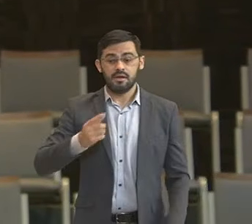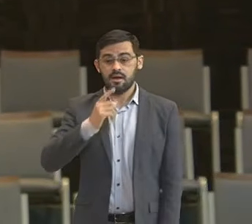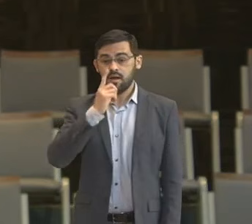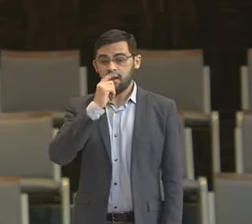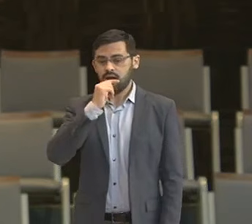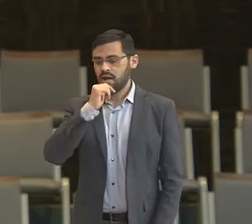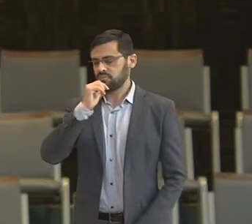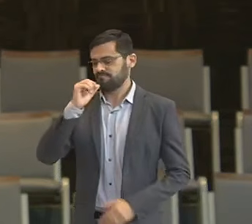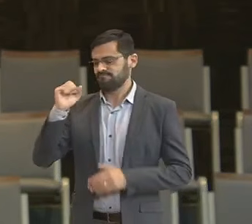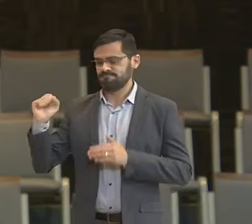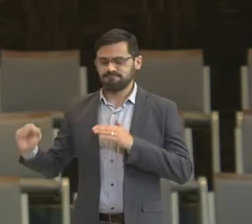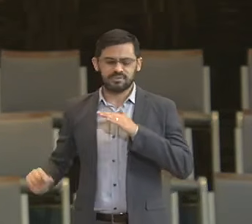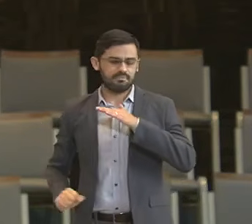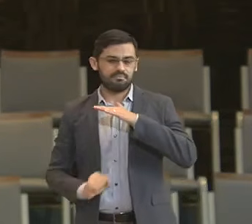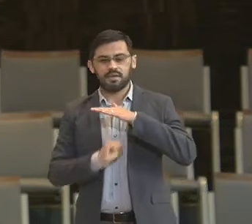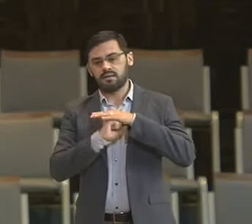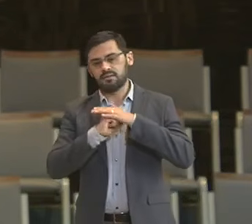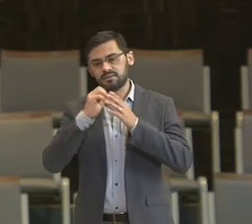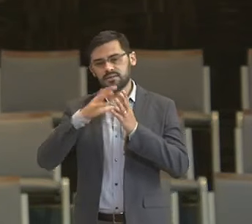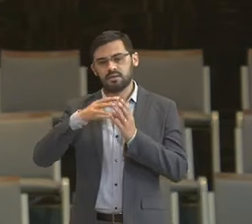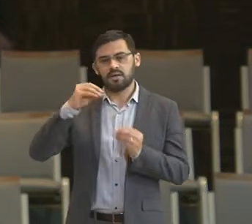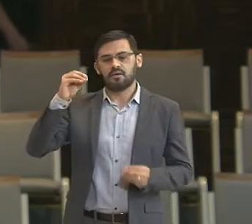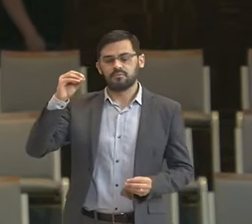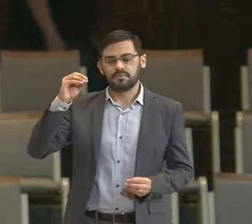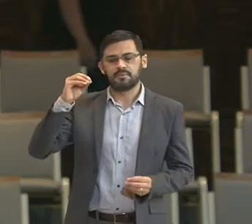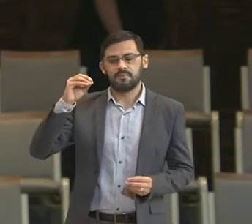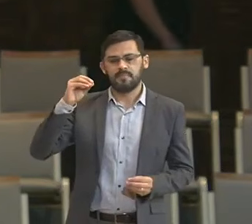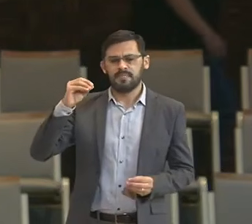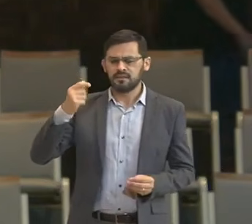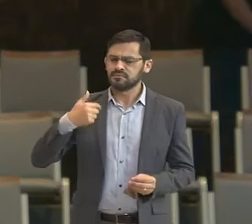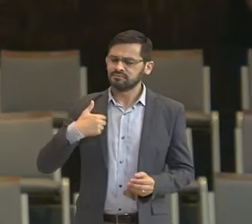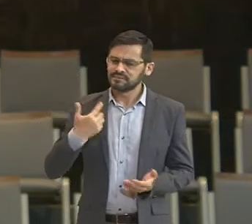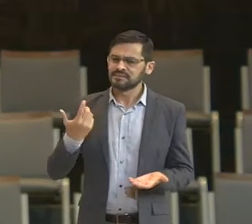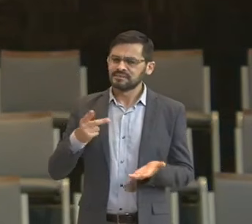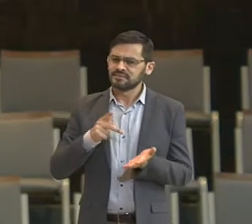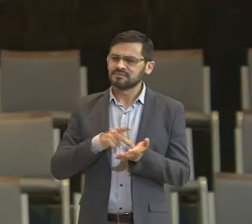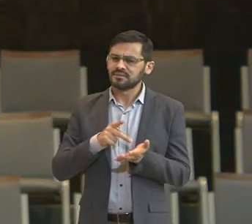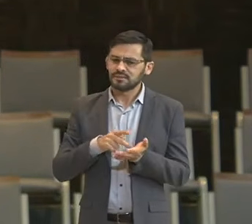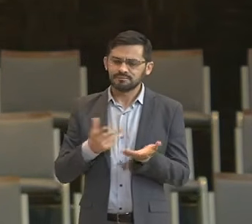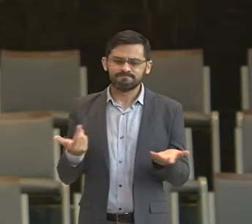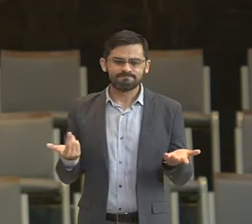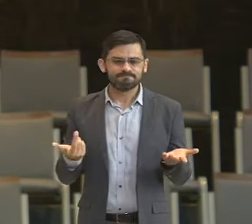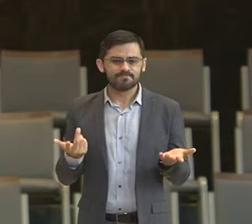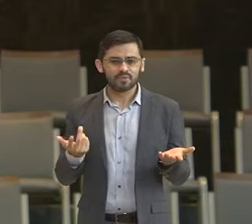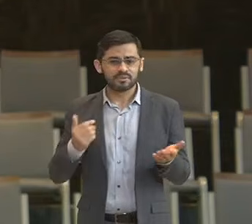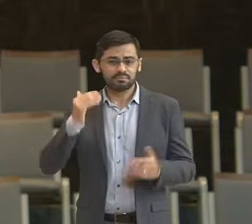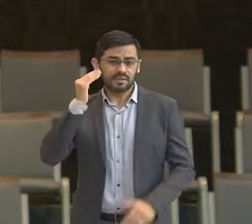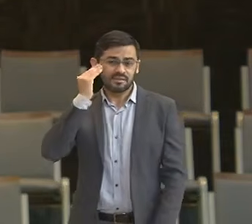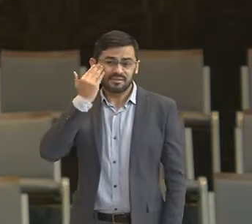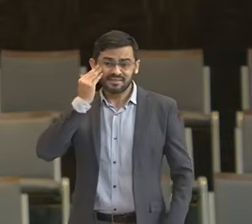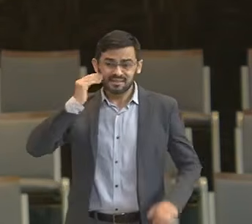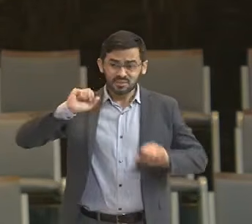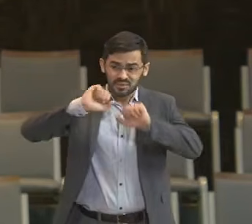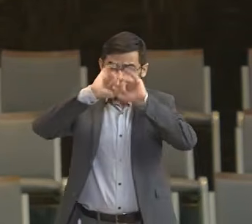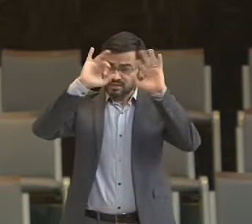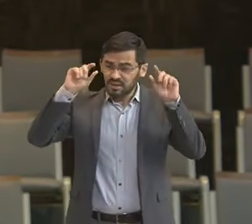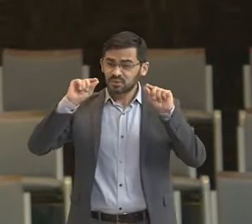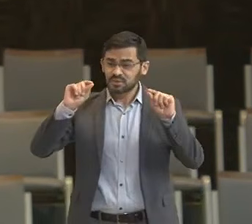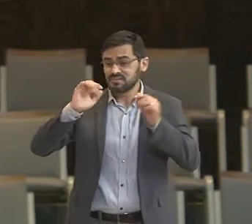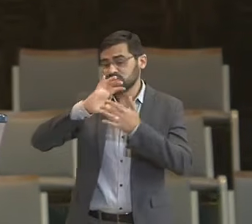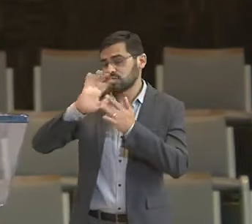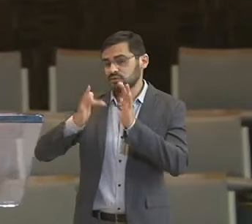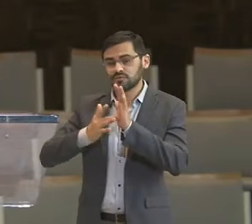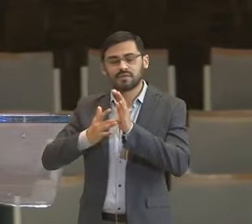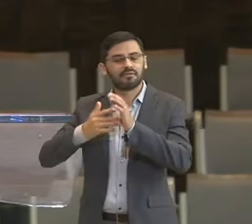em abundância. Essa figura para mim fecha o entendimento do que Jesus estava